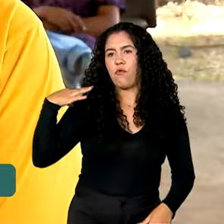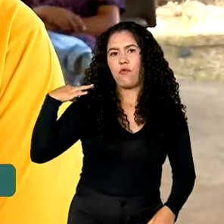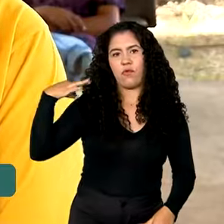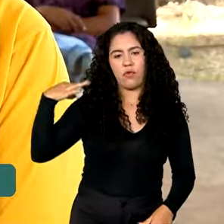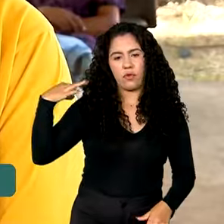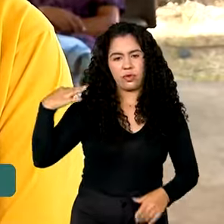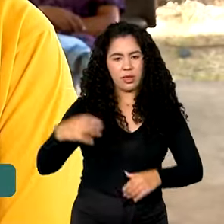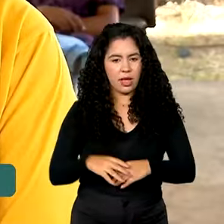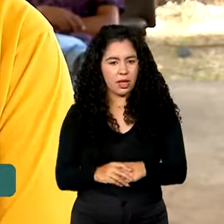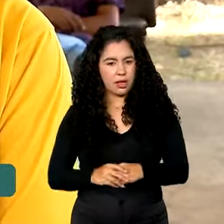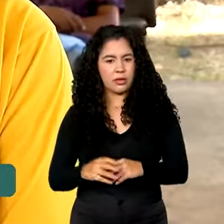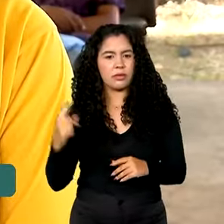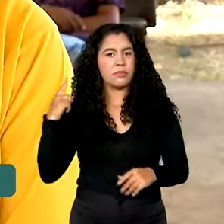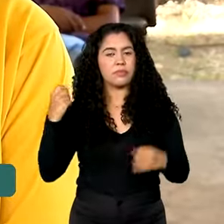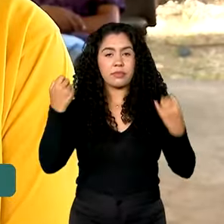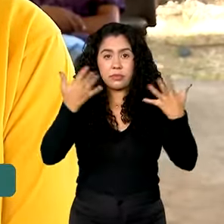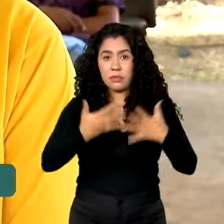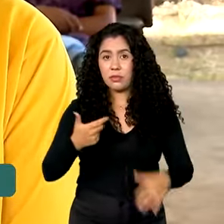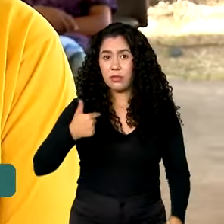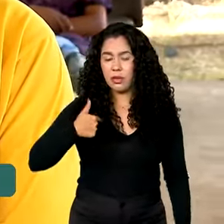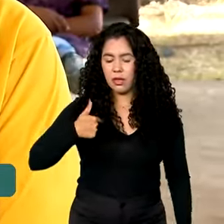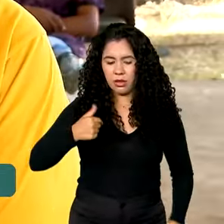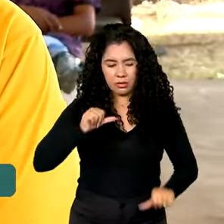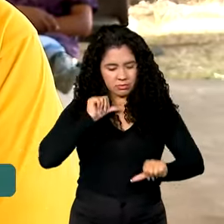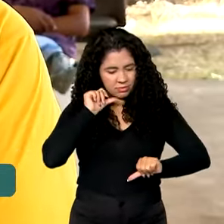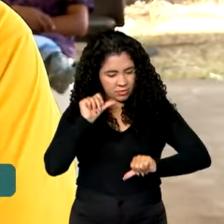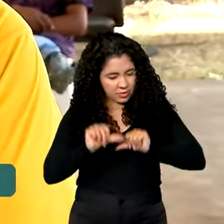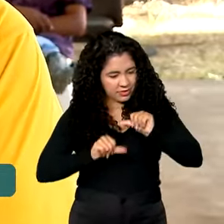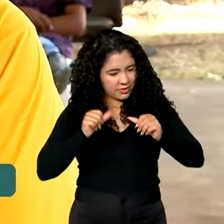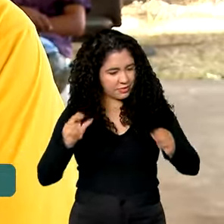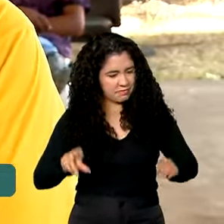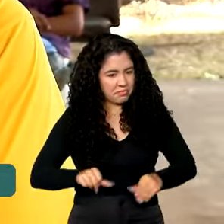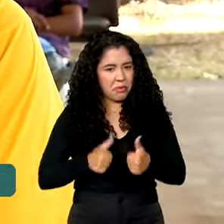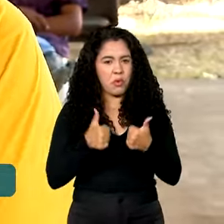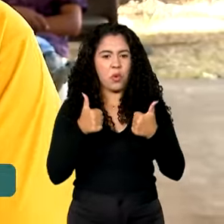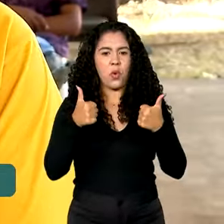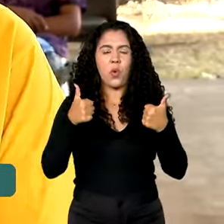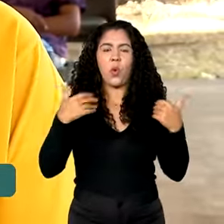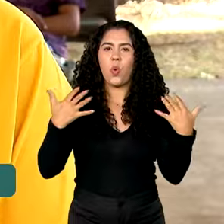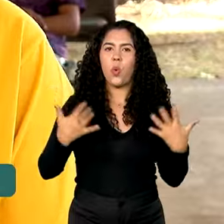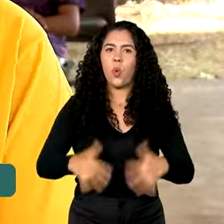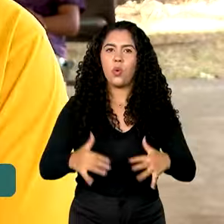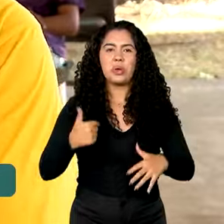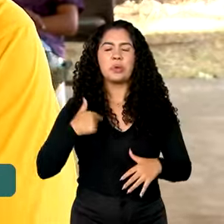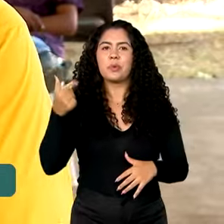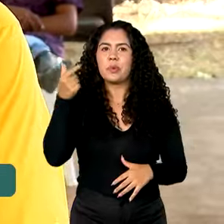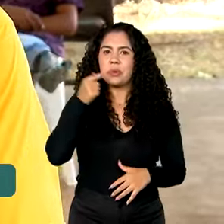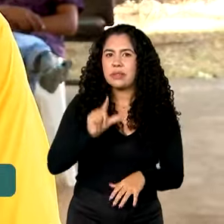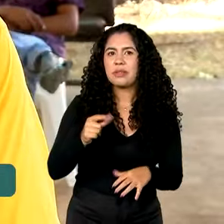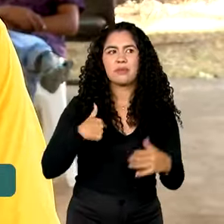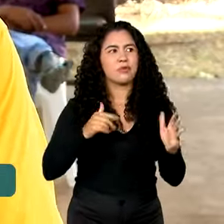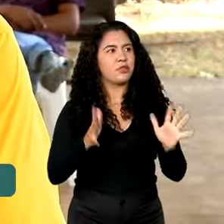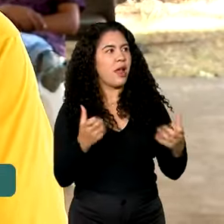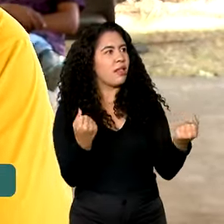cresci, o quanto eu cresci como pessoa e como eu melhorei. Hoje eu já estou dirigindo, não estava